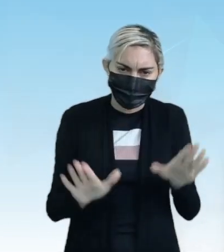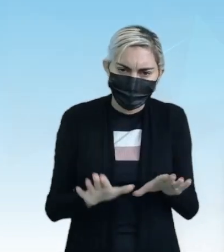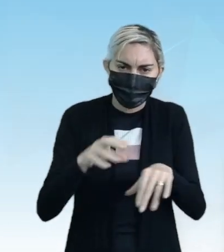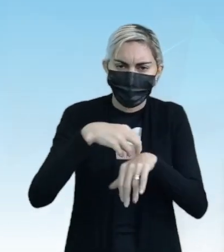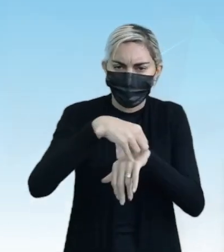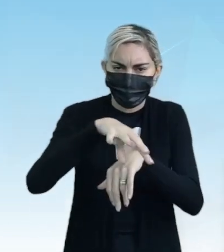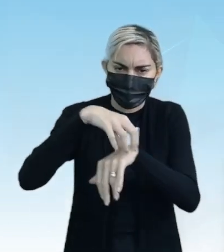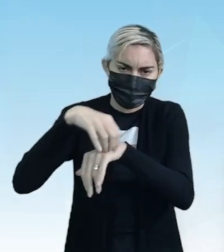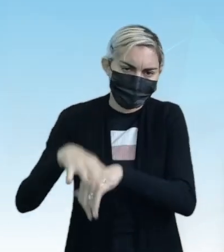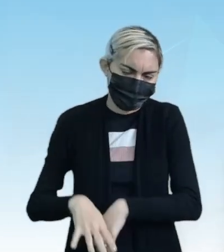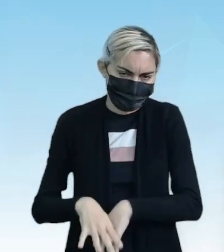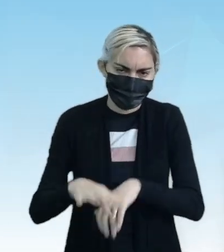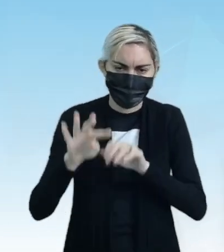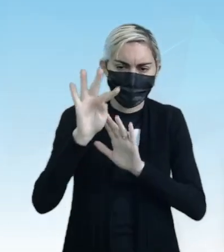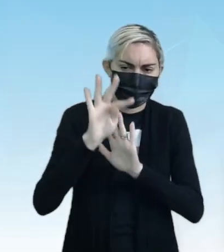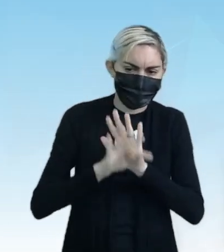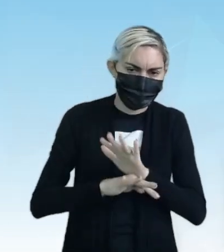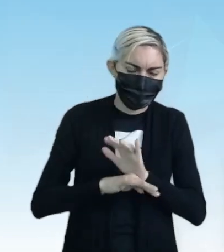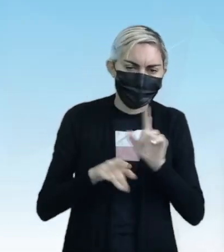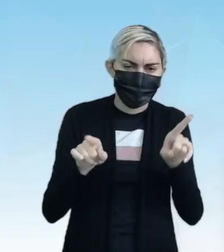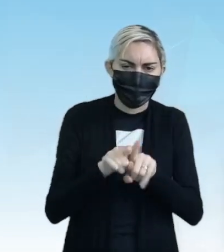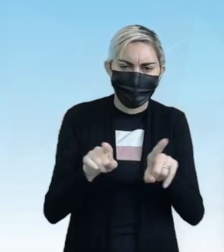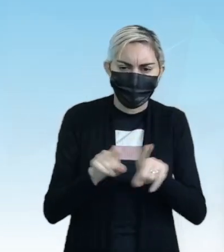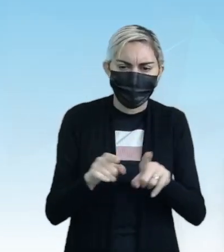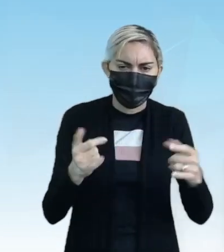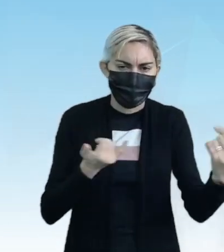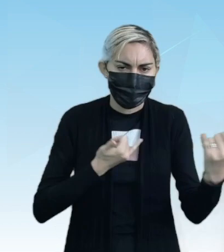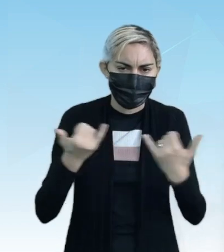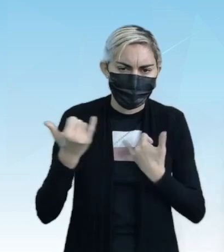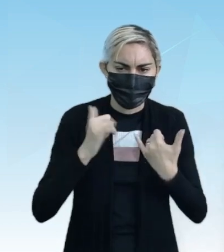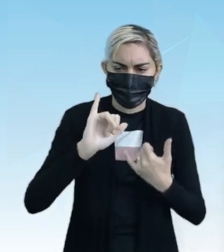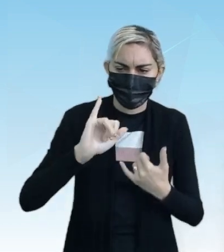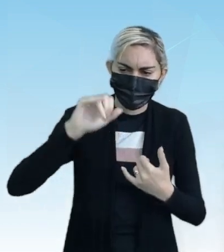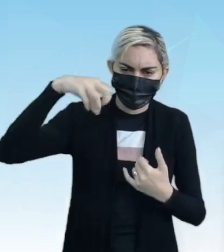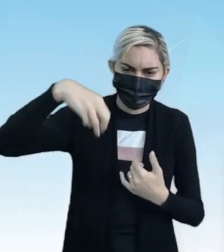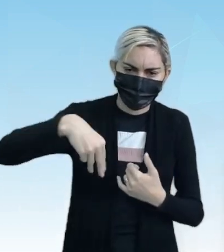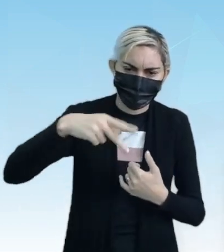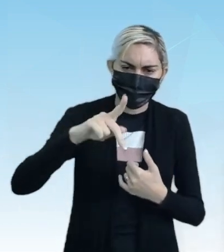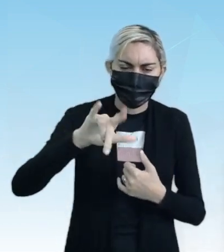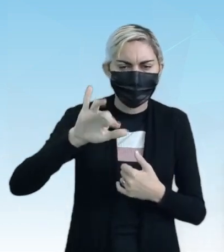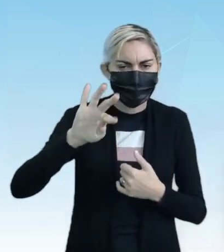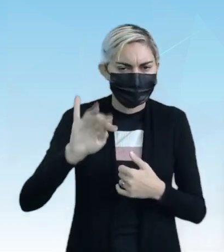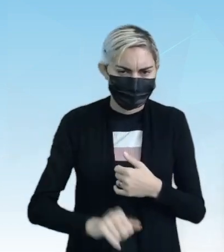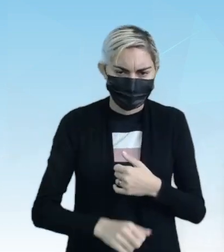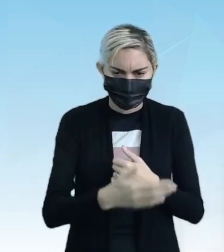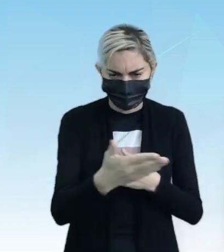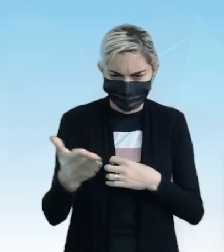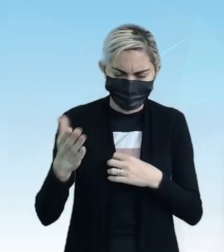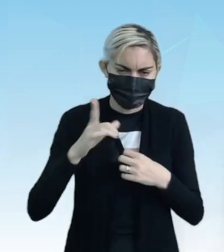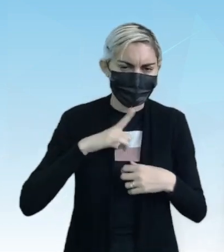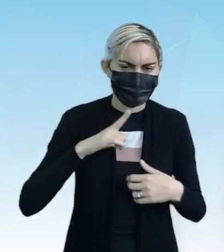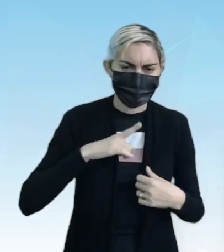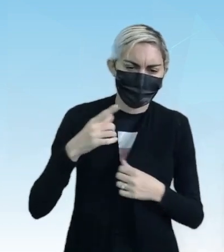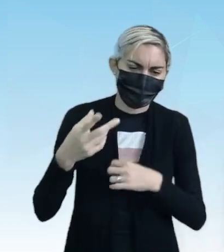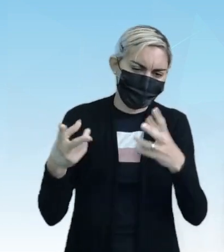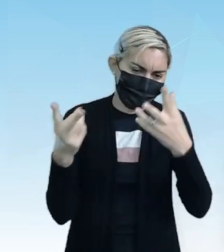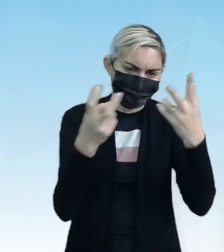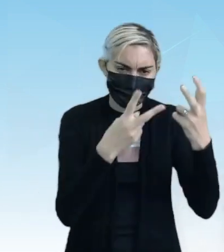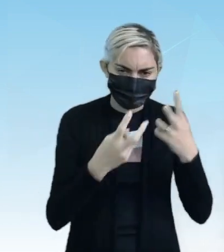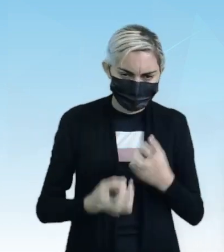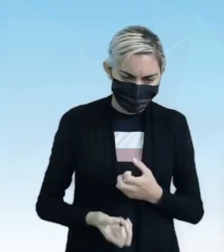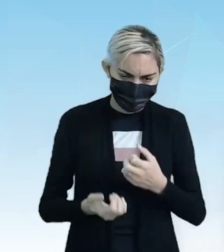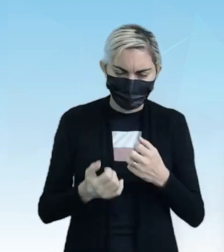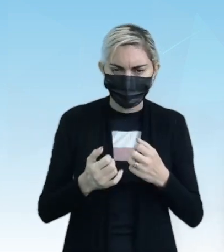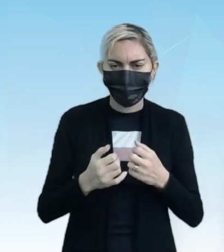na superfície do texto e as informações implícitas são aquelas que vocês vão ter que perceber a